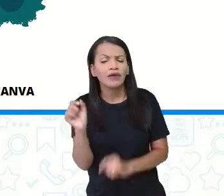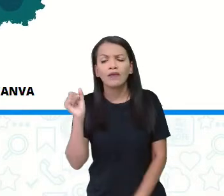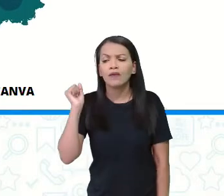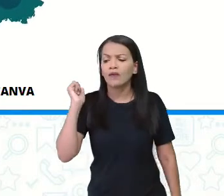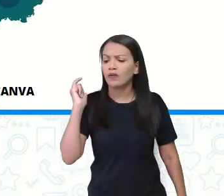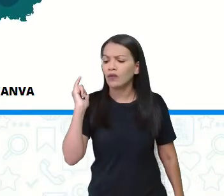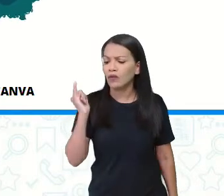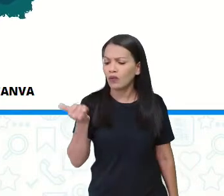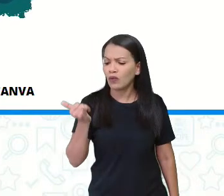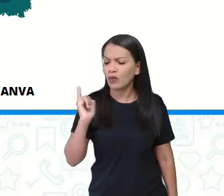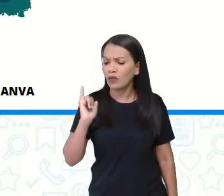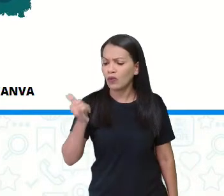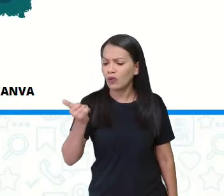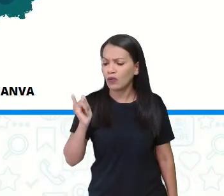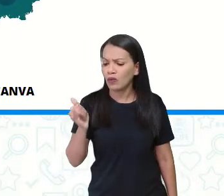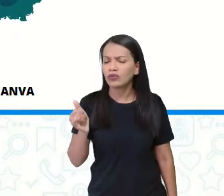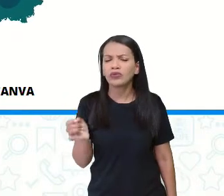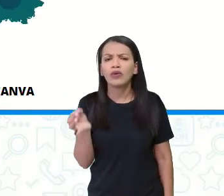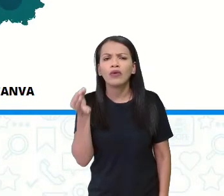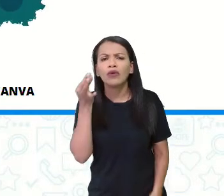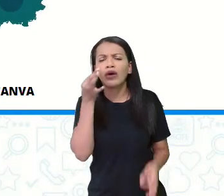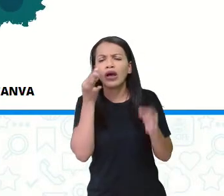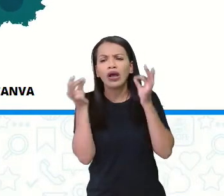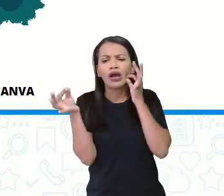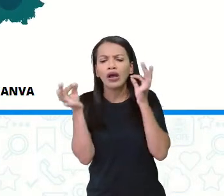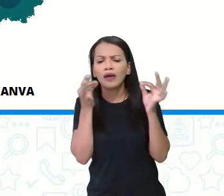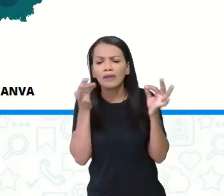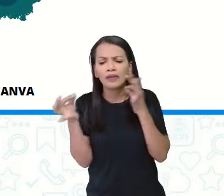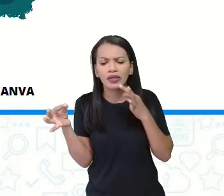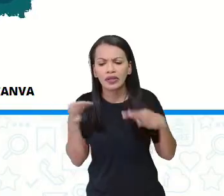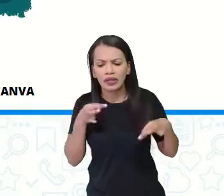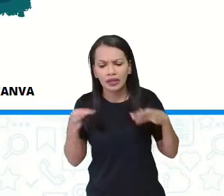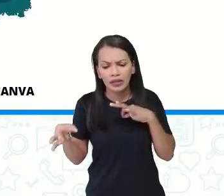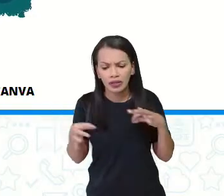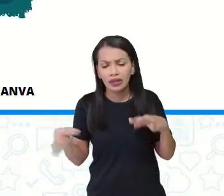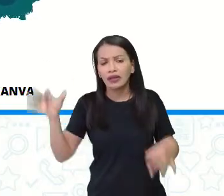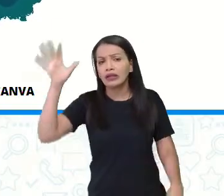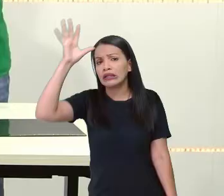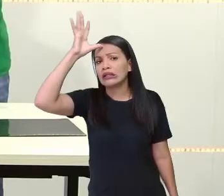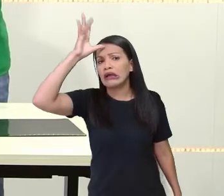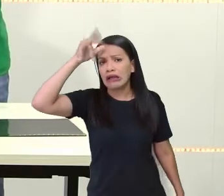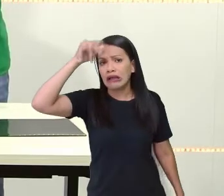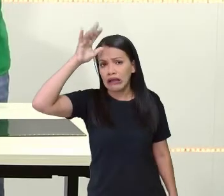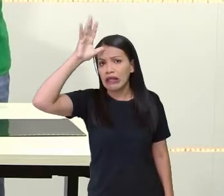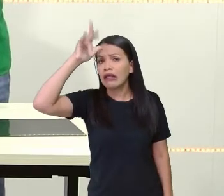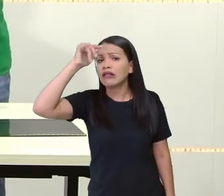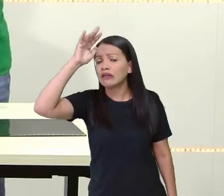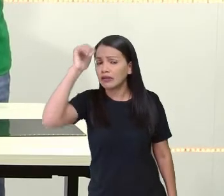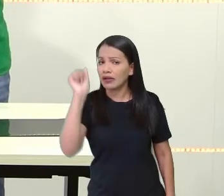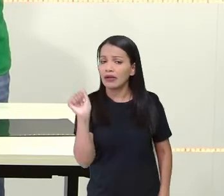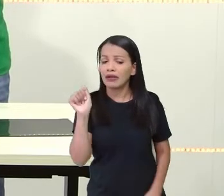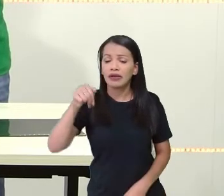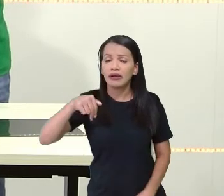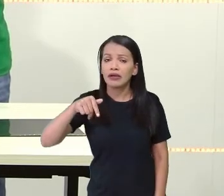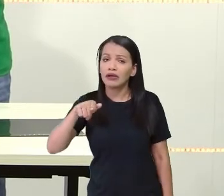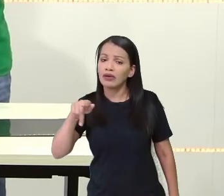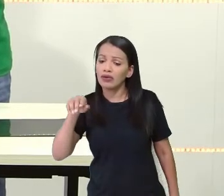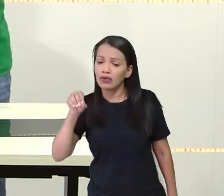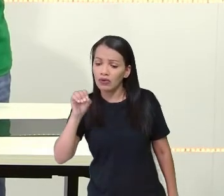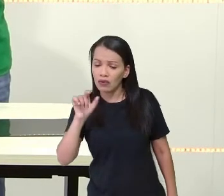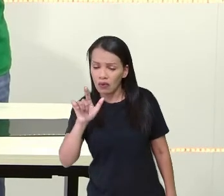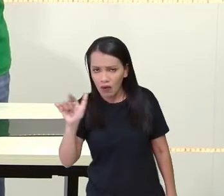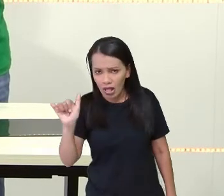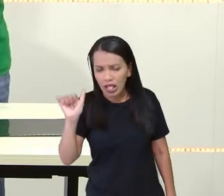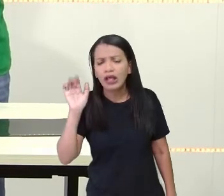aqui sobre as pintinhas da galinha d'Angola, tá? Então você já vai verificar que aí